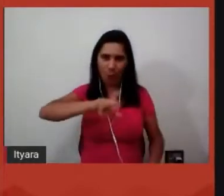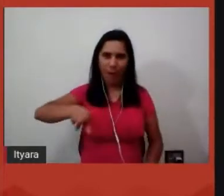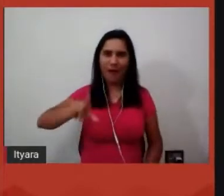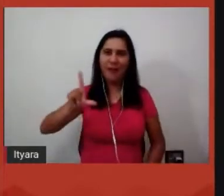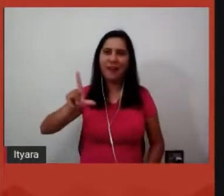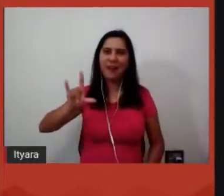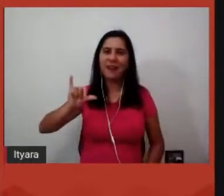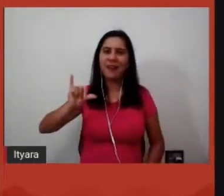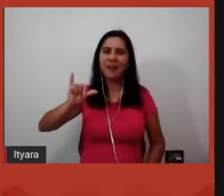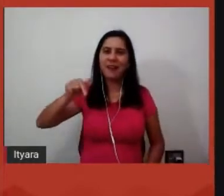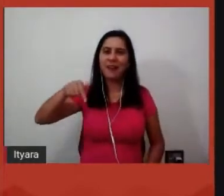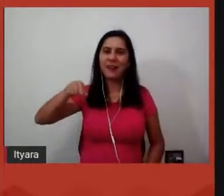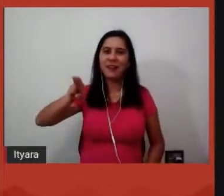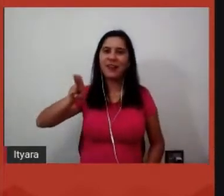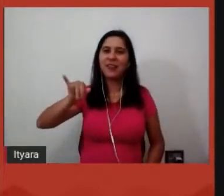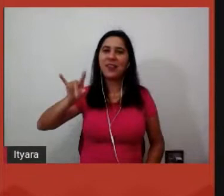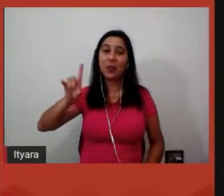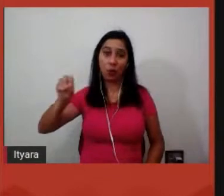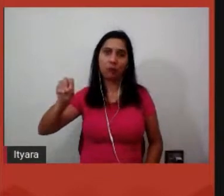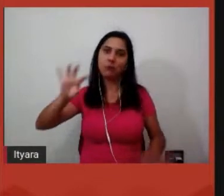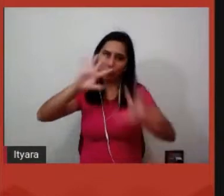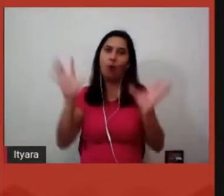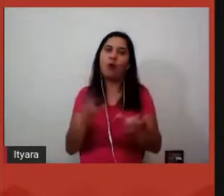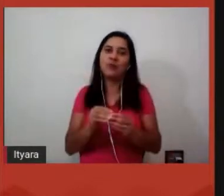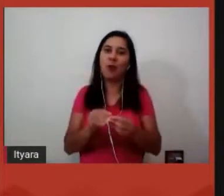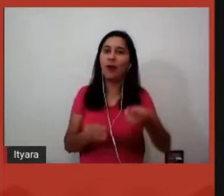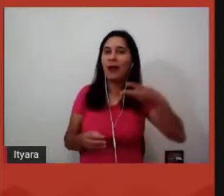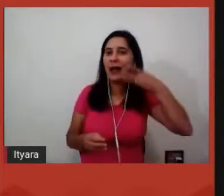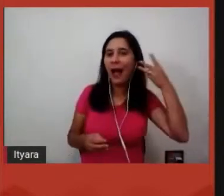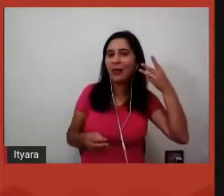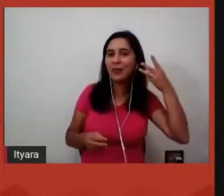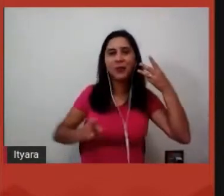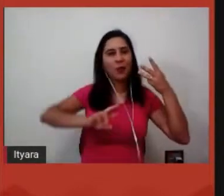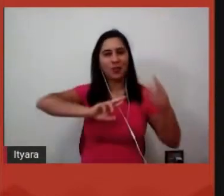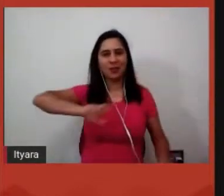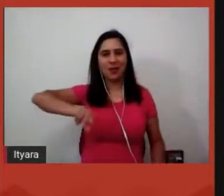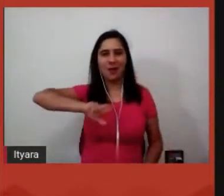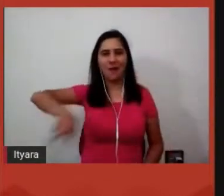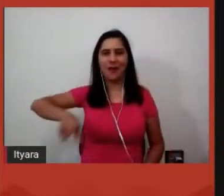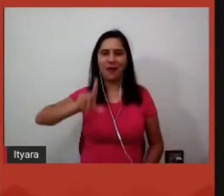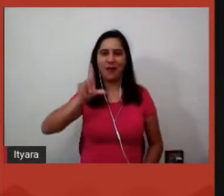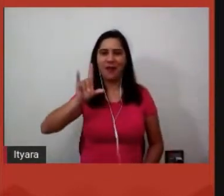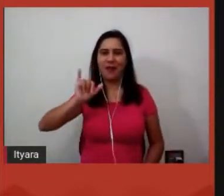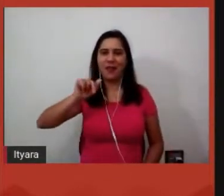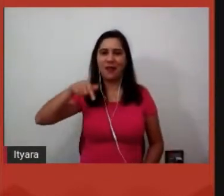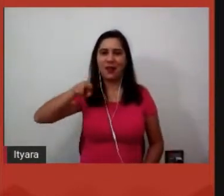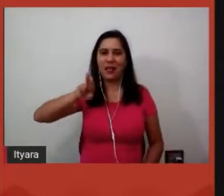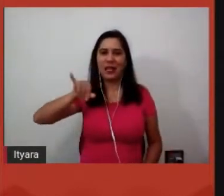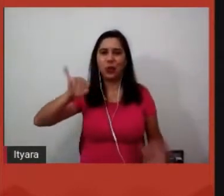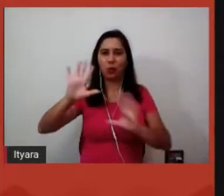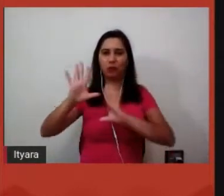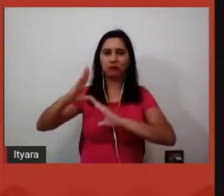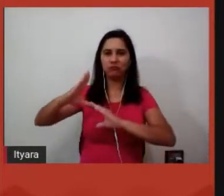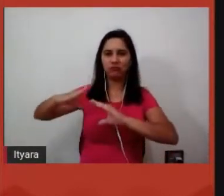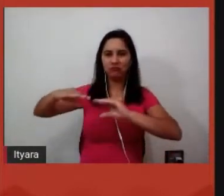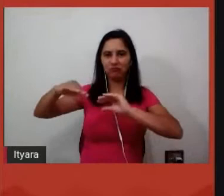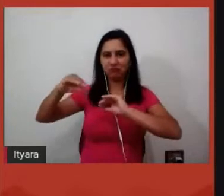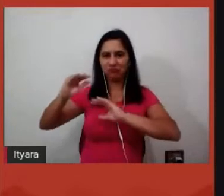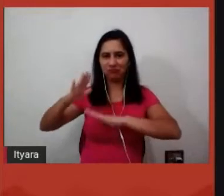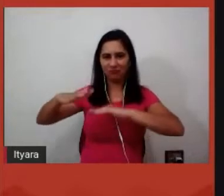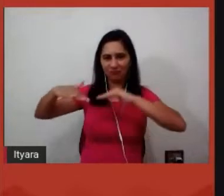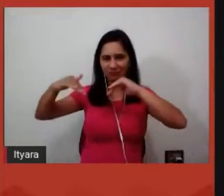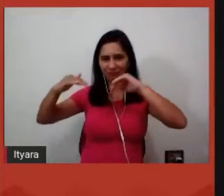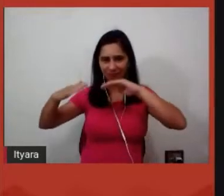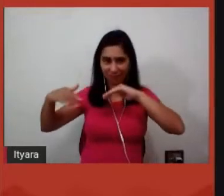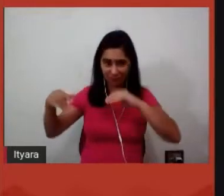Chegamos à conclusão que gato não é líquido, embora seja essa a resposta mais provável.